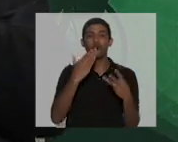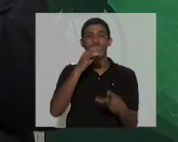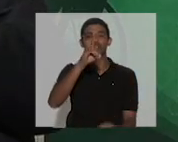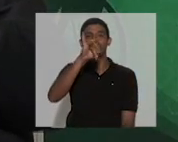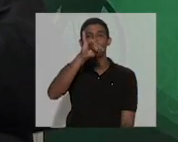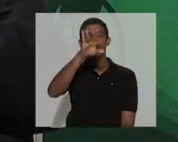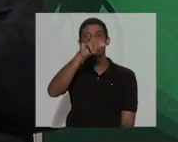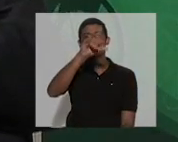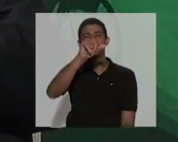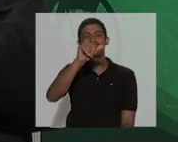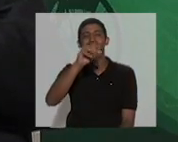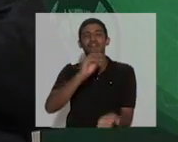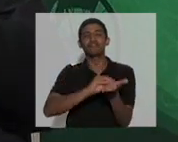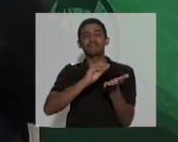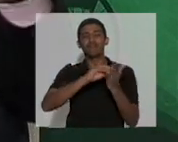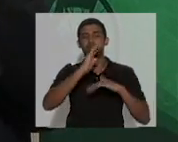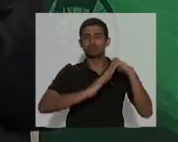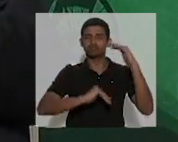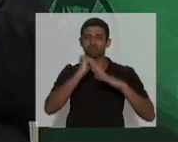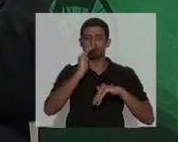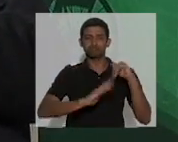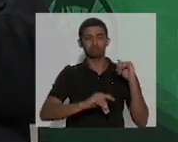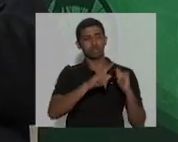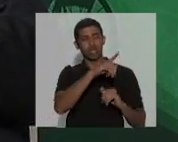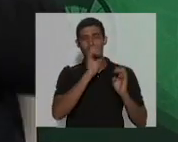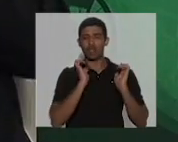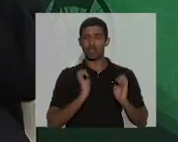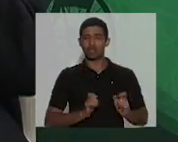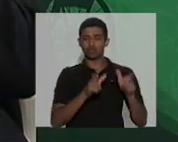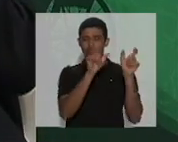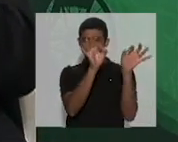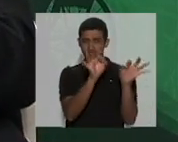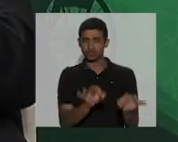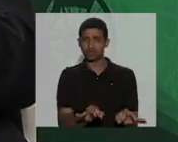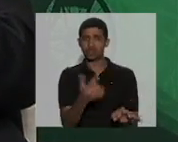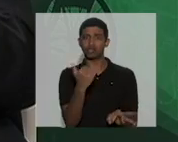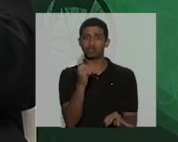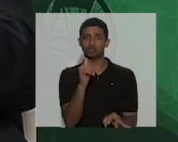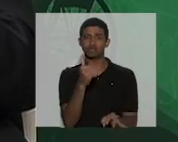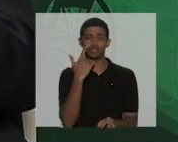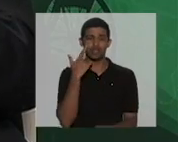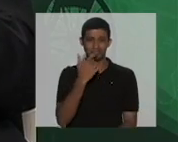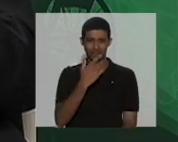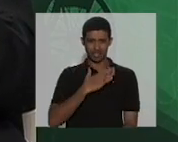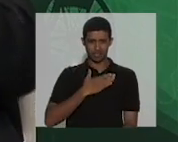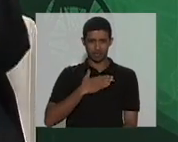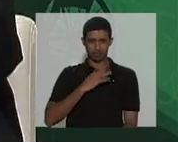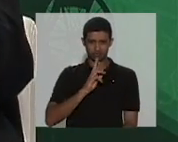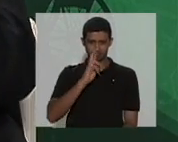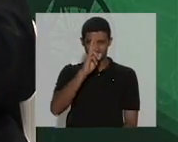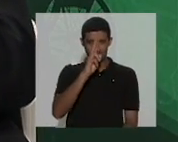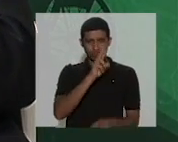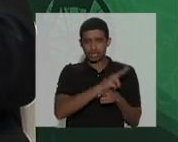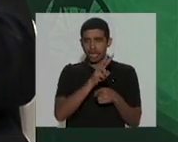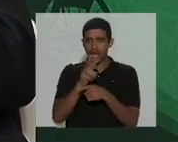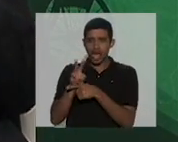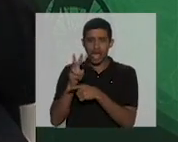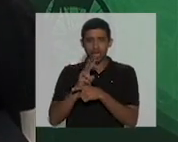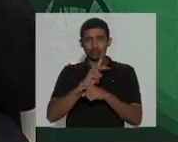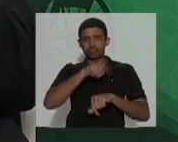democrático, o problema do profissionalismo, né? Você acabou de tocar nesse assunto. Eu, por exemplo, não posso ser dirigente esportivo para me